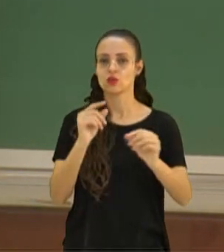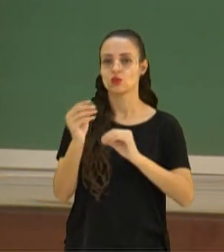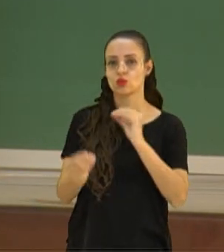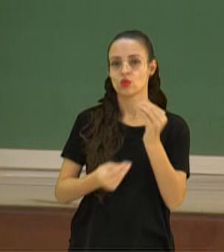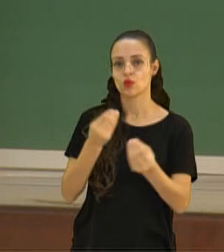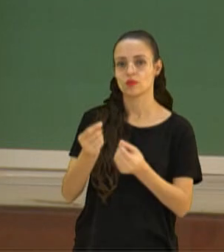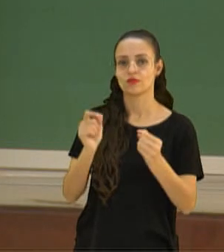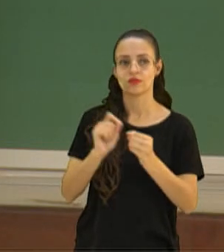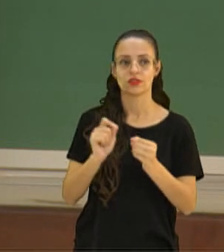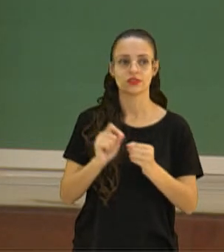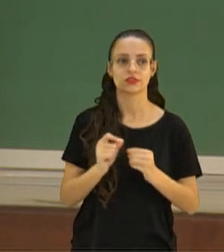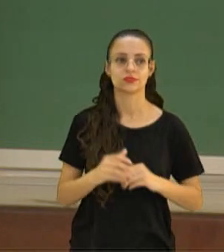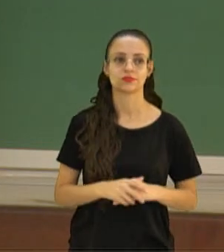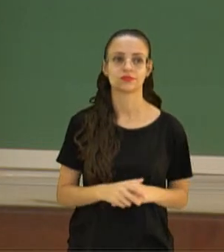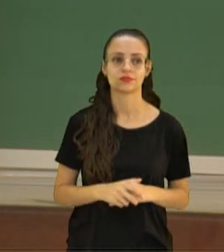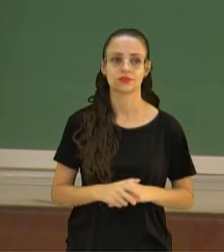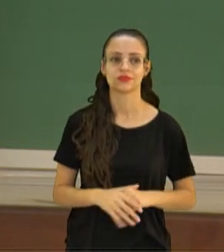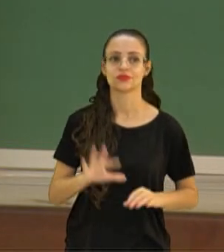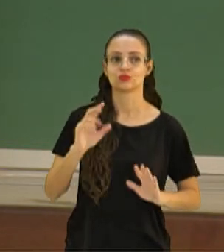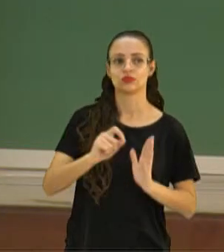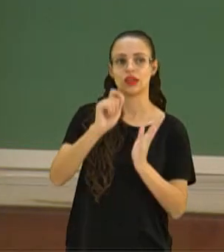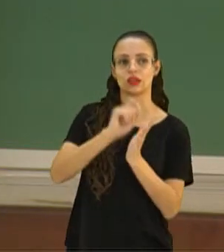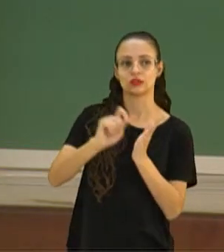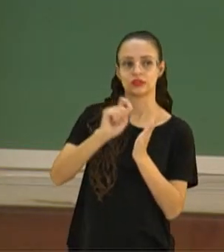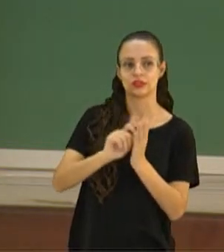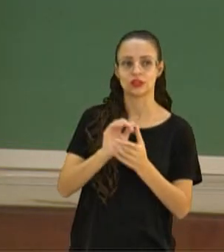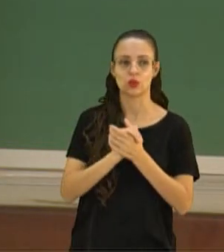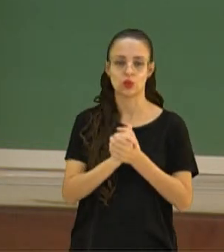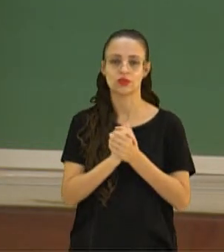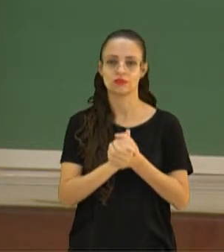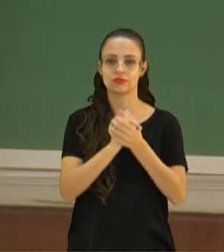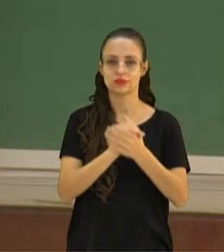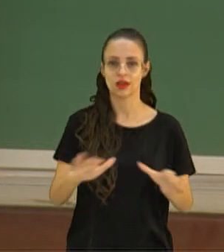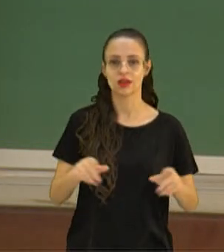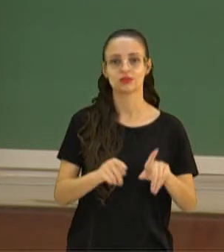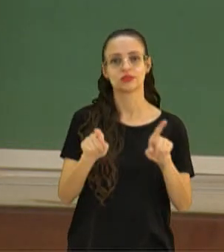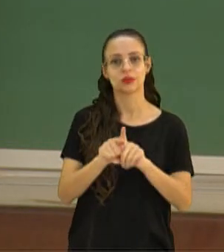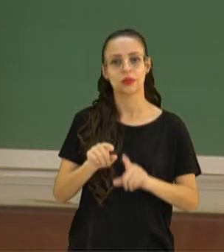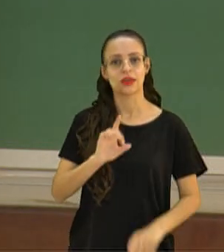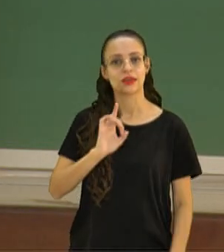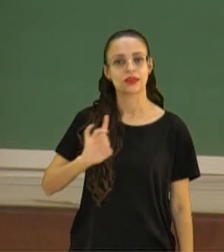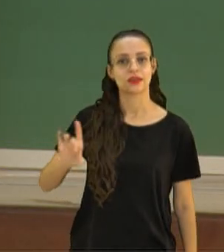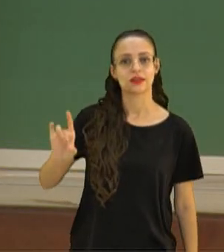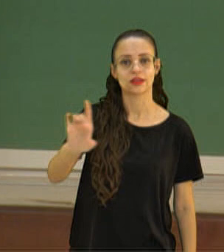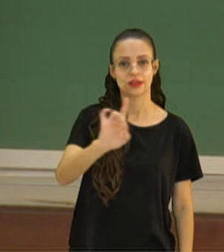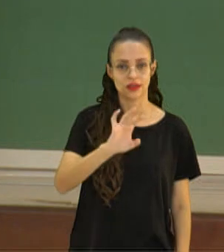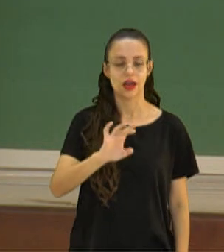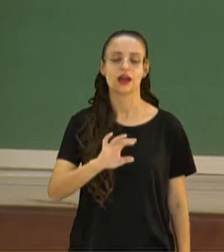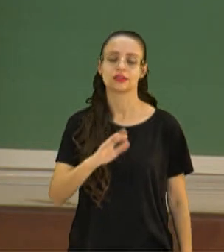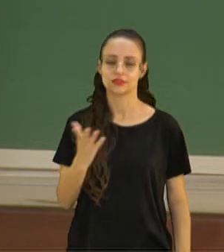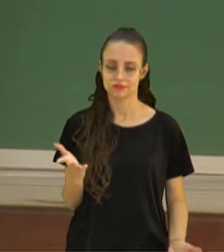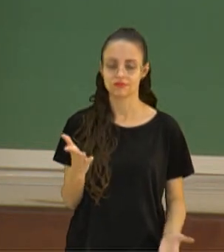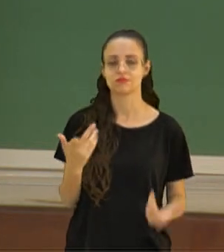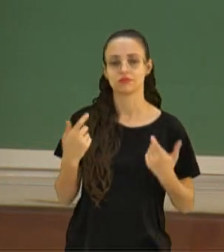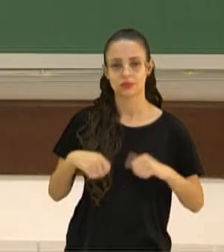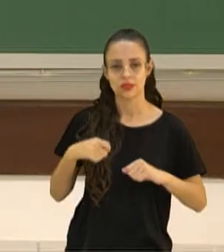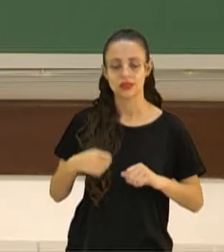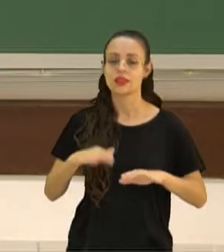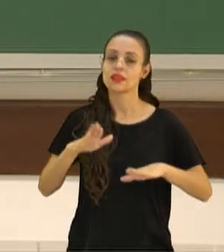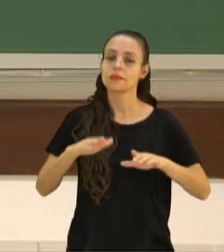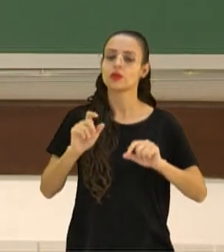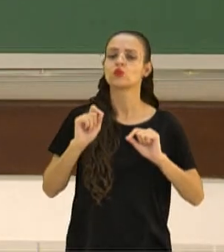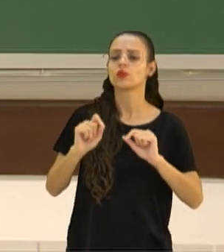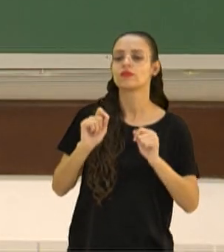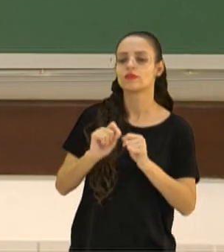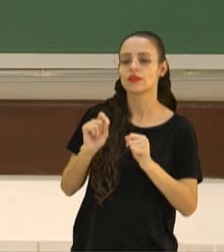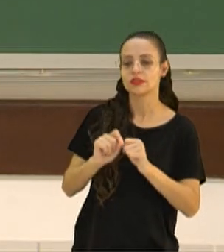realizando a partida, além de toda a parte de anotações, os dados aqui presentes também, né, que cada jogador precisa estar fazendo. Então, depende da ação que ele vai